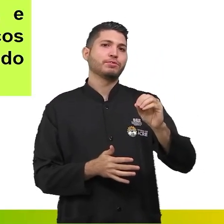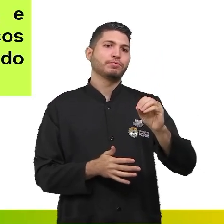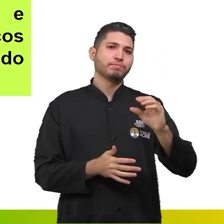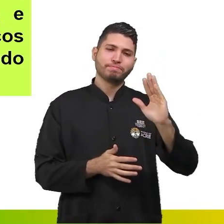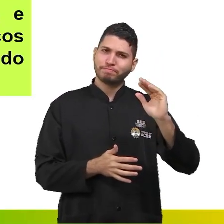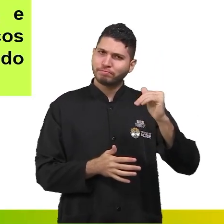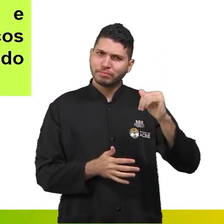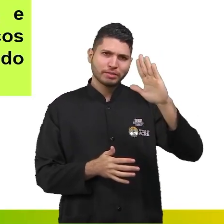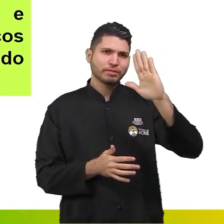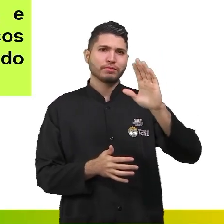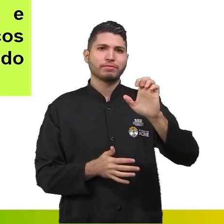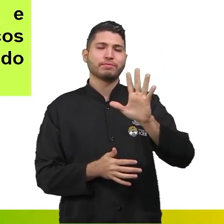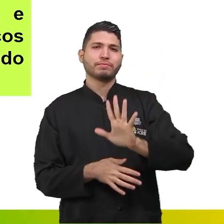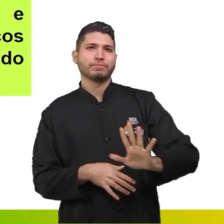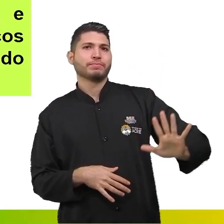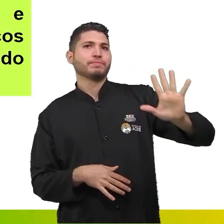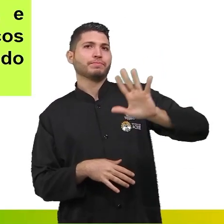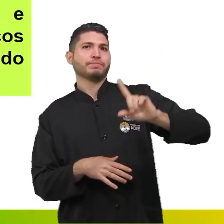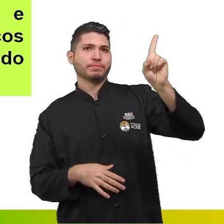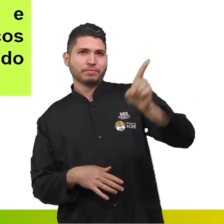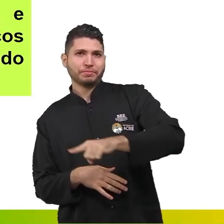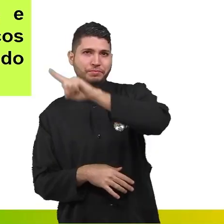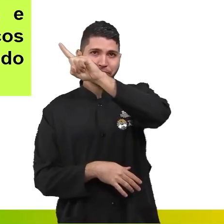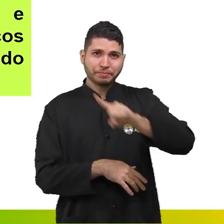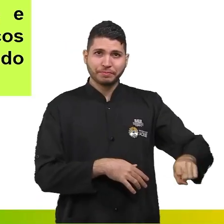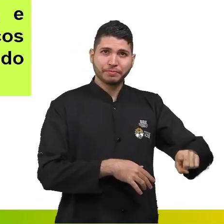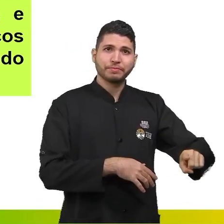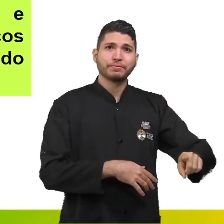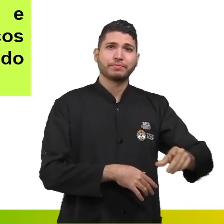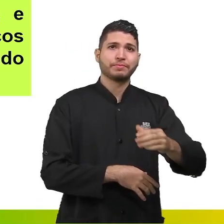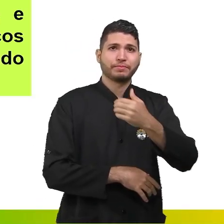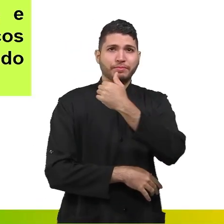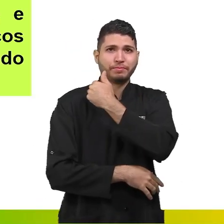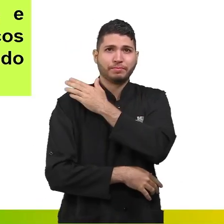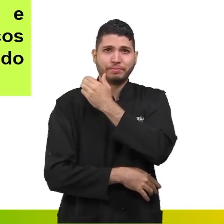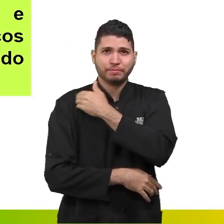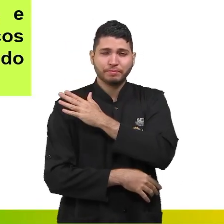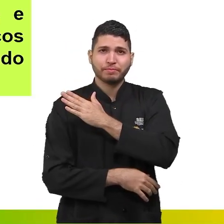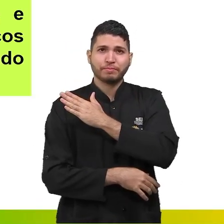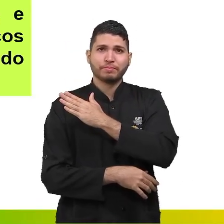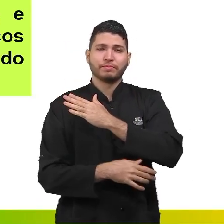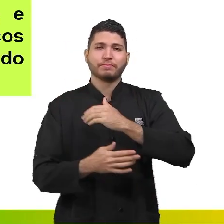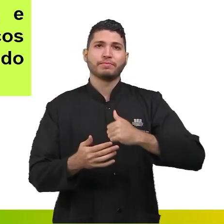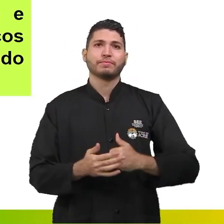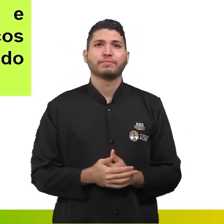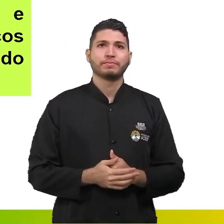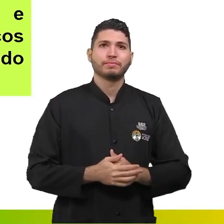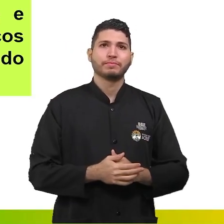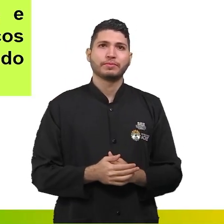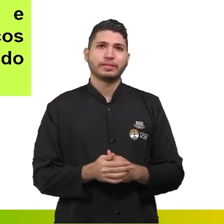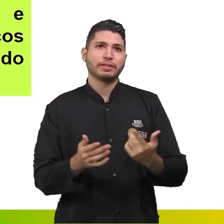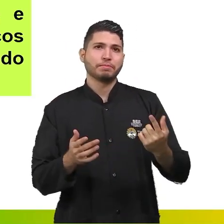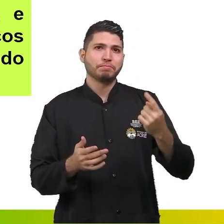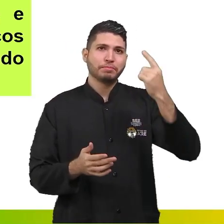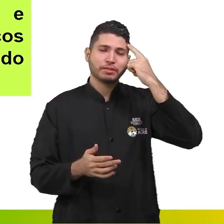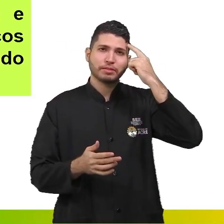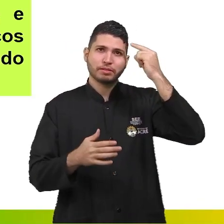e desconstruir preconceitos envolve ampliar a visão da filosofia,